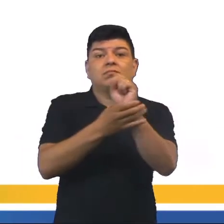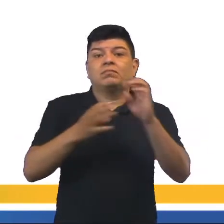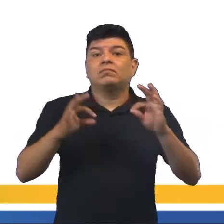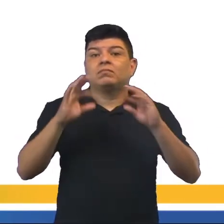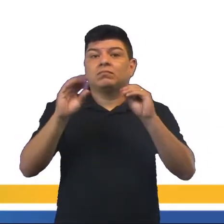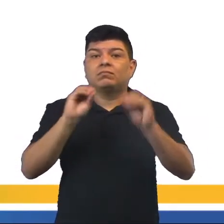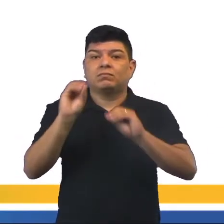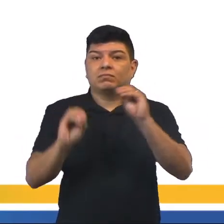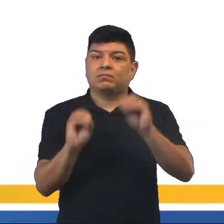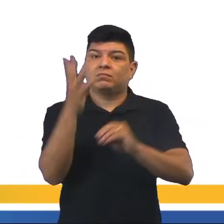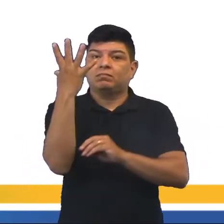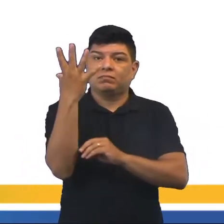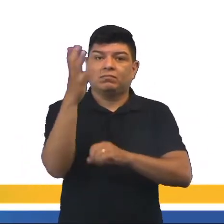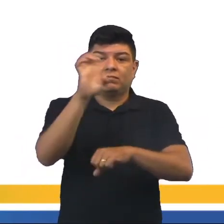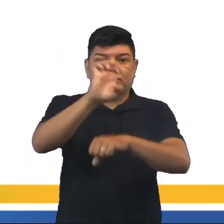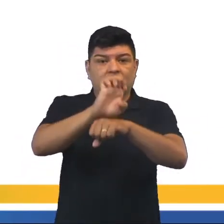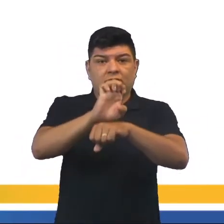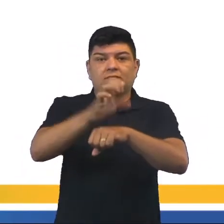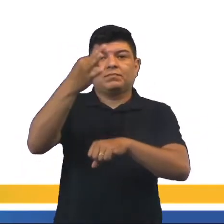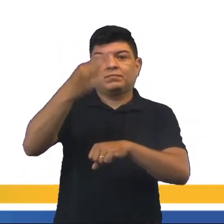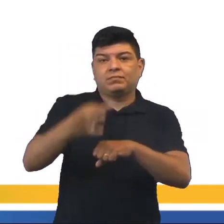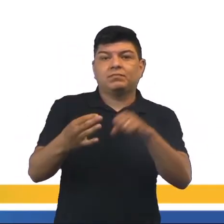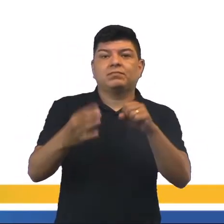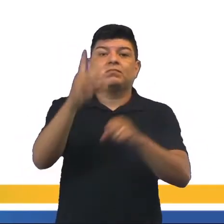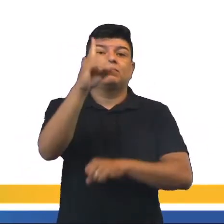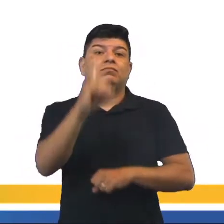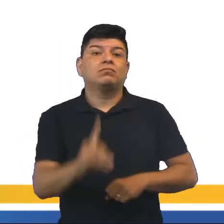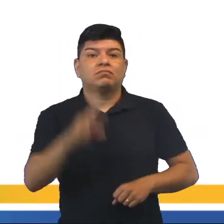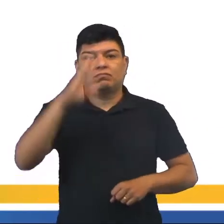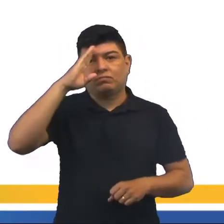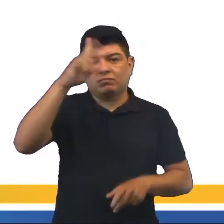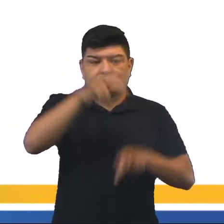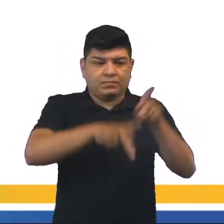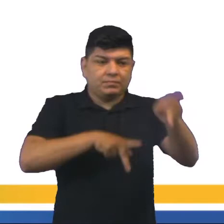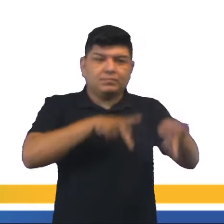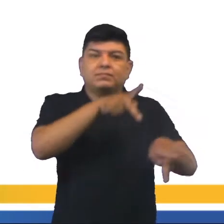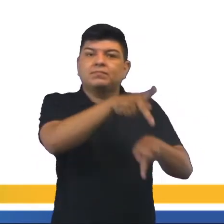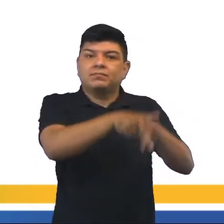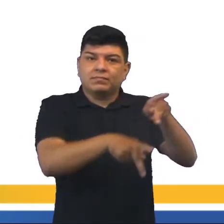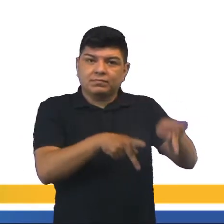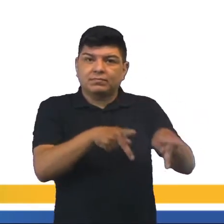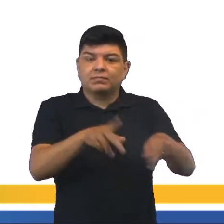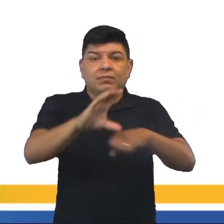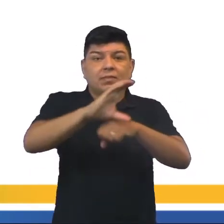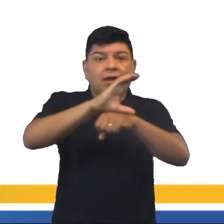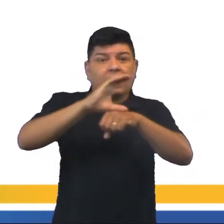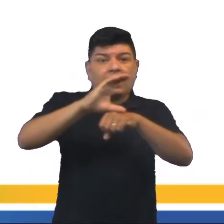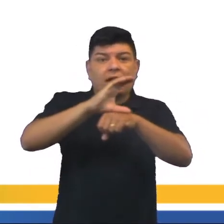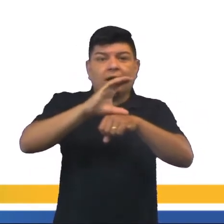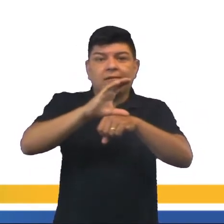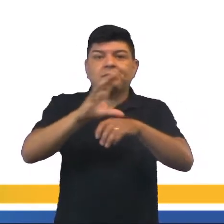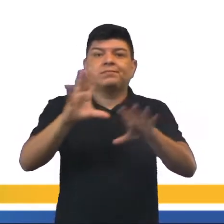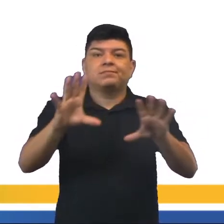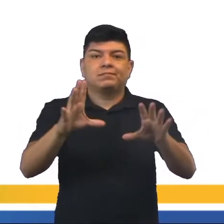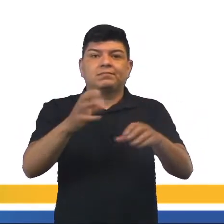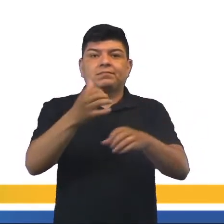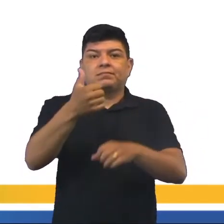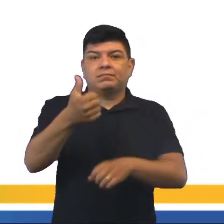gerais, o funcionamento do Estado e a garantia dos direitos fundamentais da população. A Constituição, promulgada